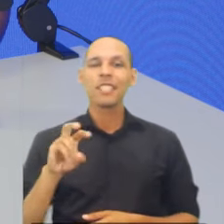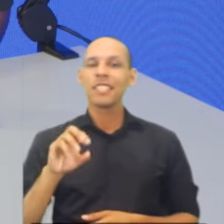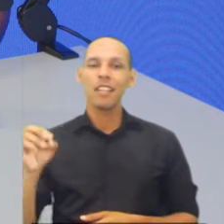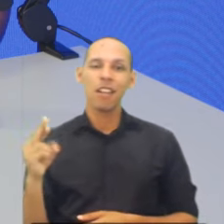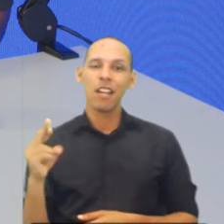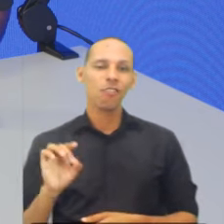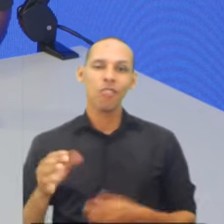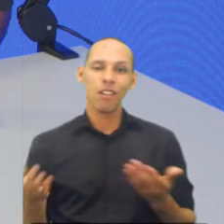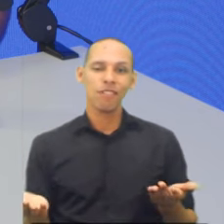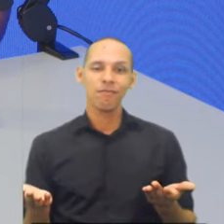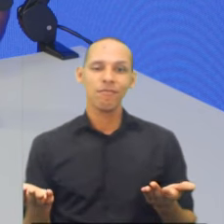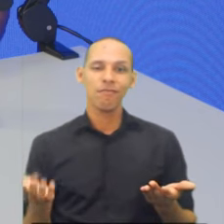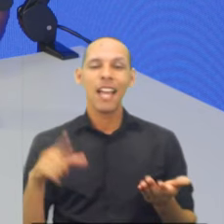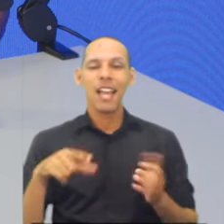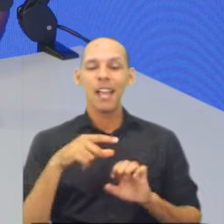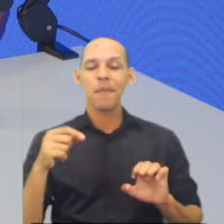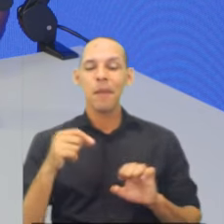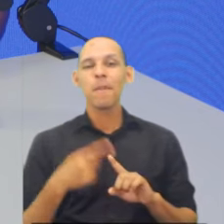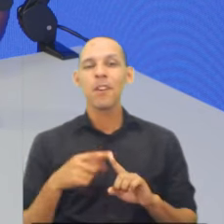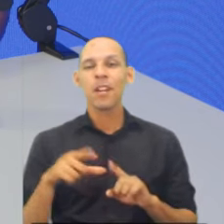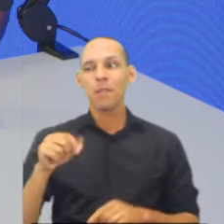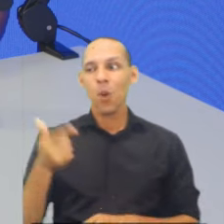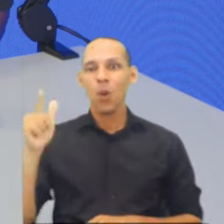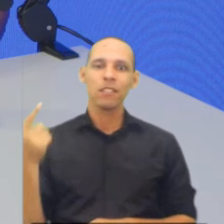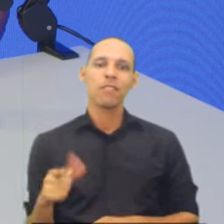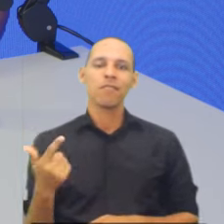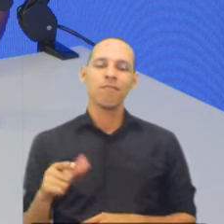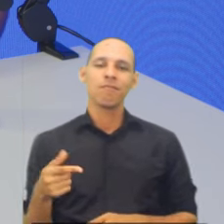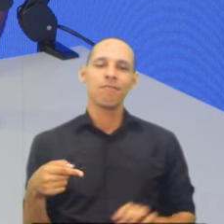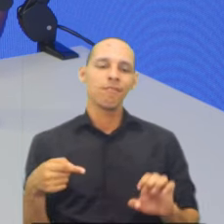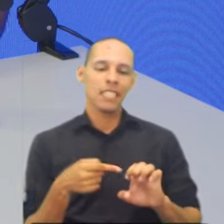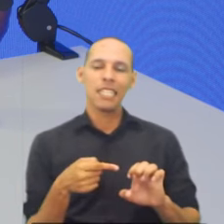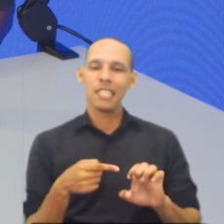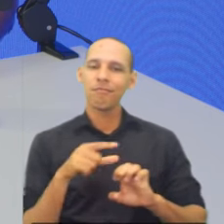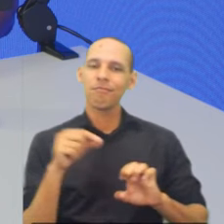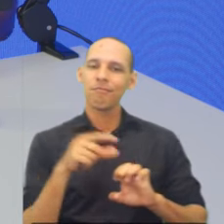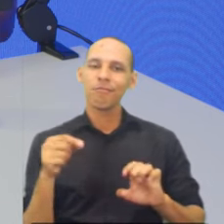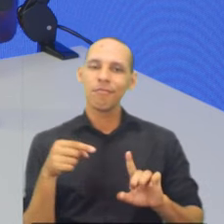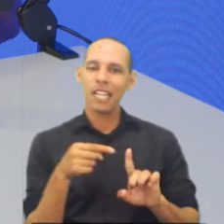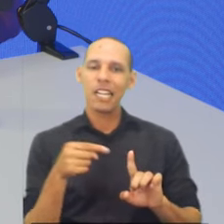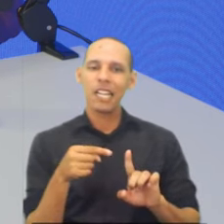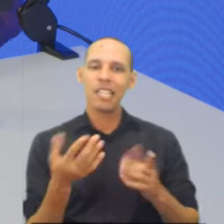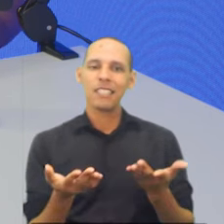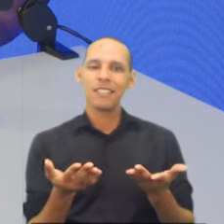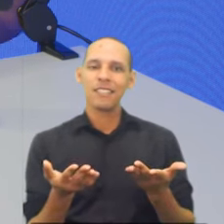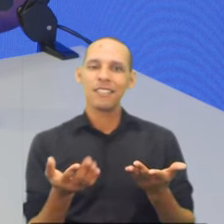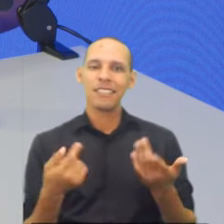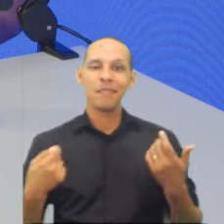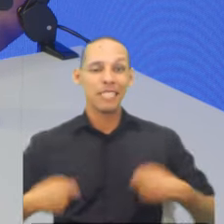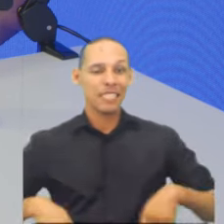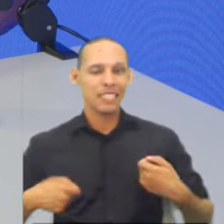500 não então é o empreendedor por falta de opção né não empreendeu porque tava na